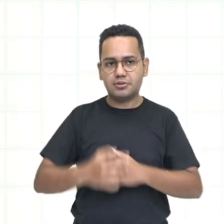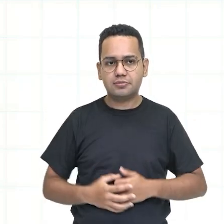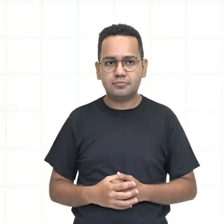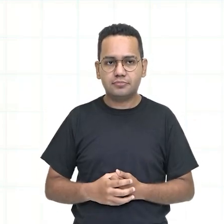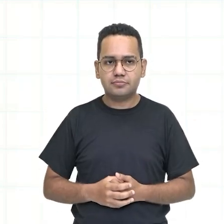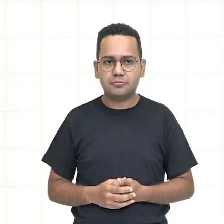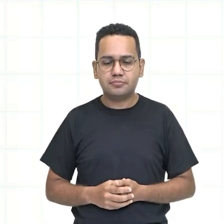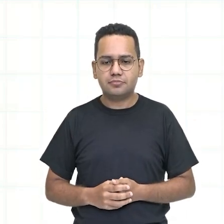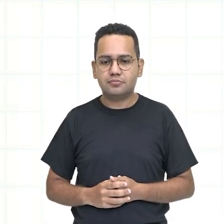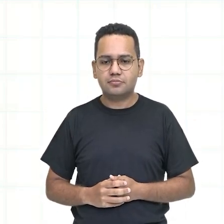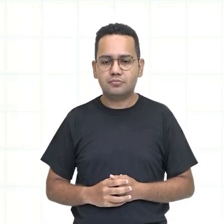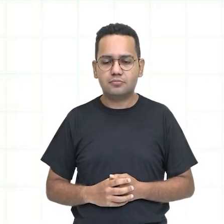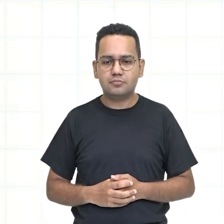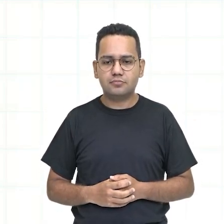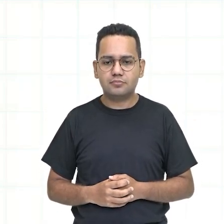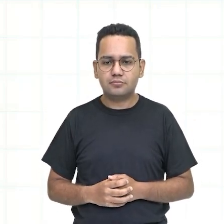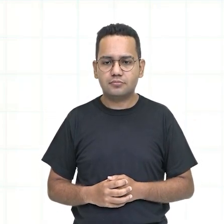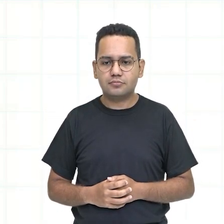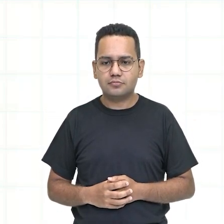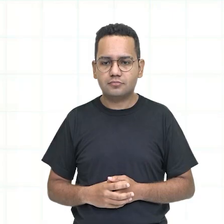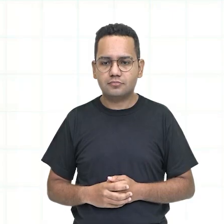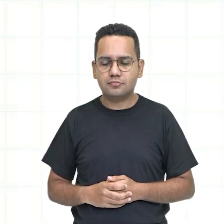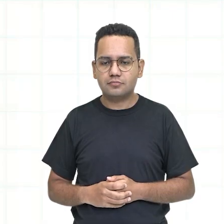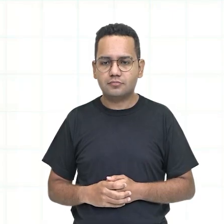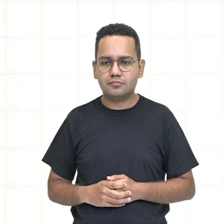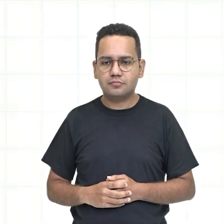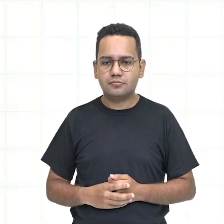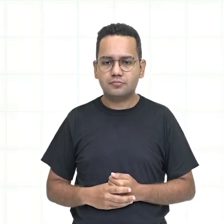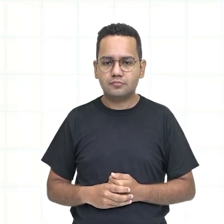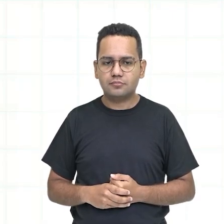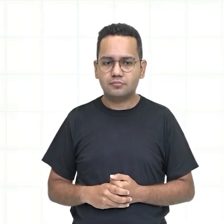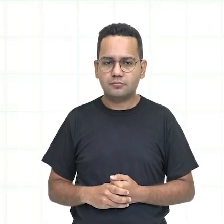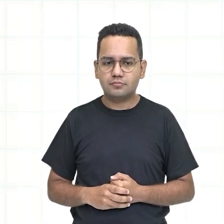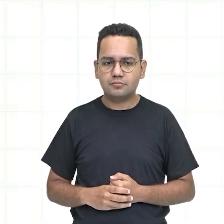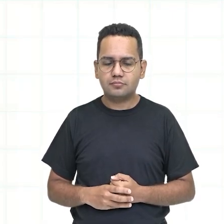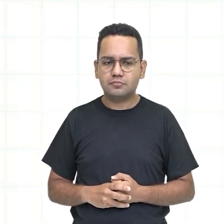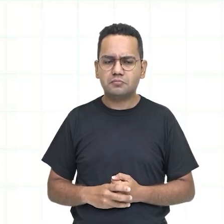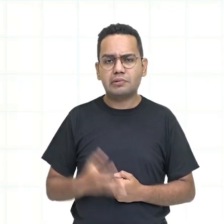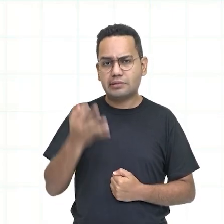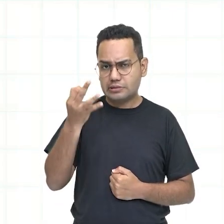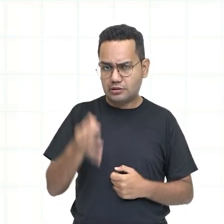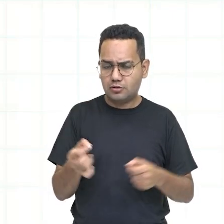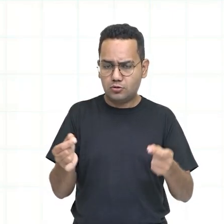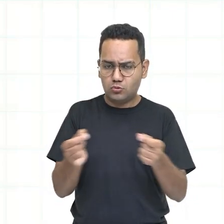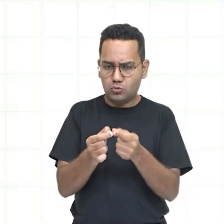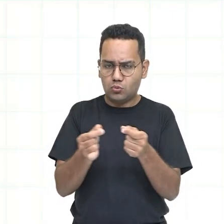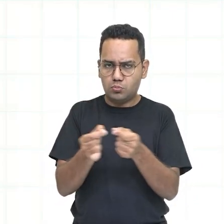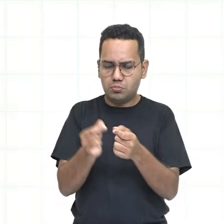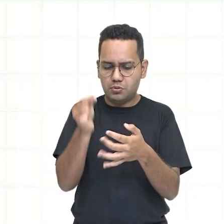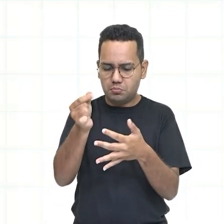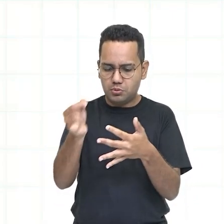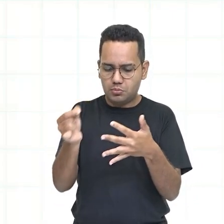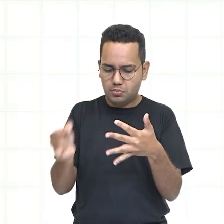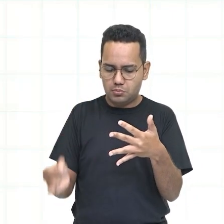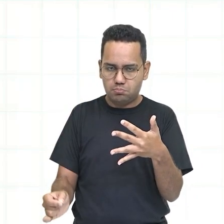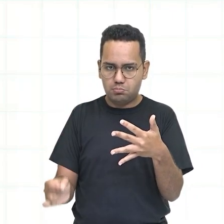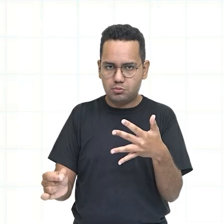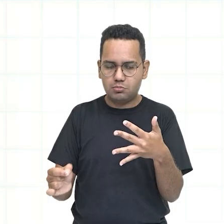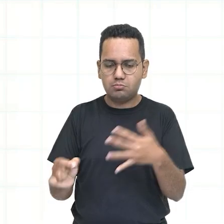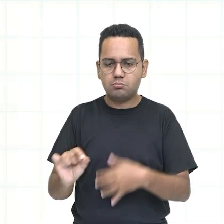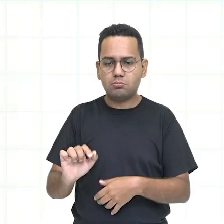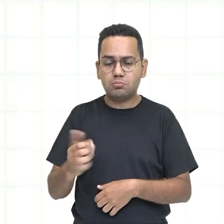certo? Então, a única linking word que caberia aqui, que dá a ideia